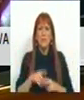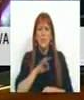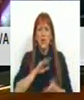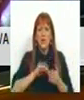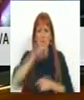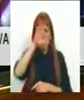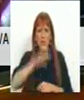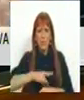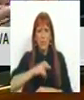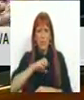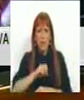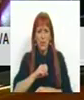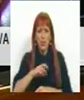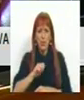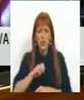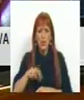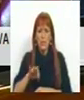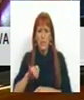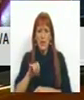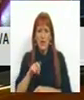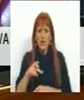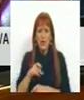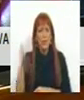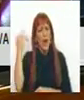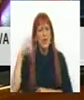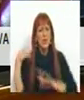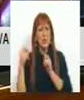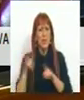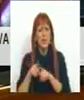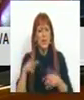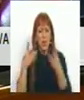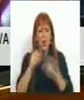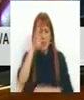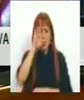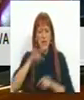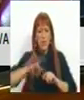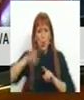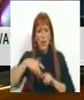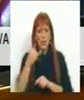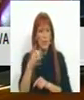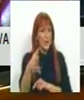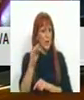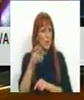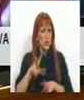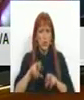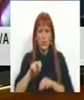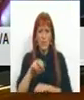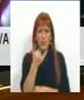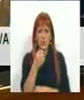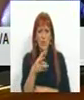Sr. Secretário de Estado, Marco Prestelo, na altura, isto foi quando o debate para o Orçamento de Estado para 2014, em novembro